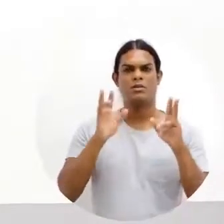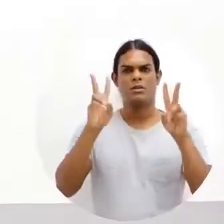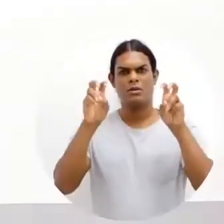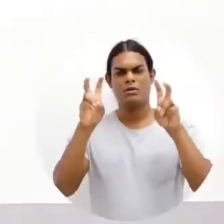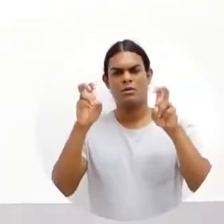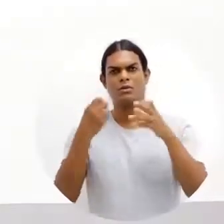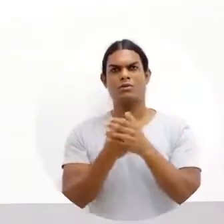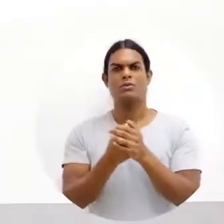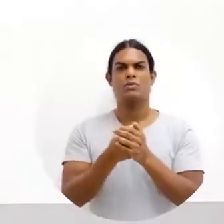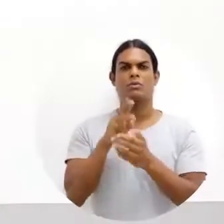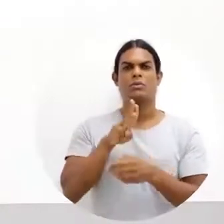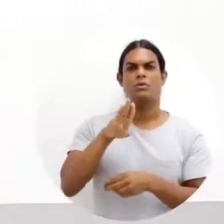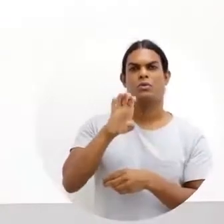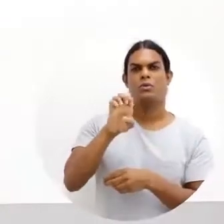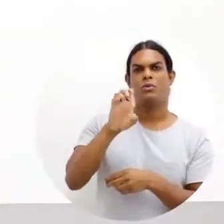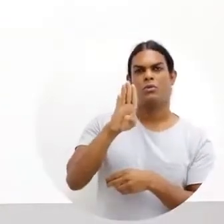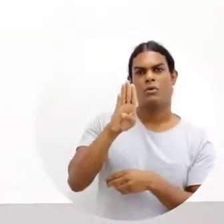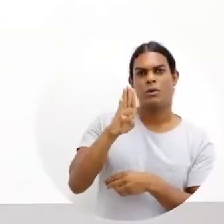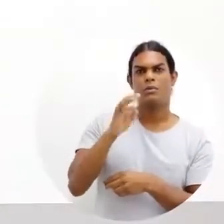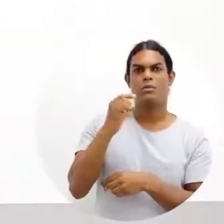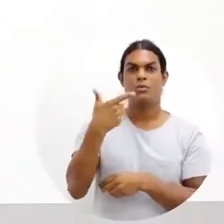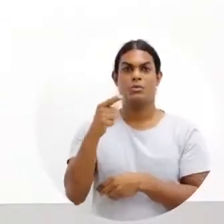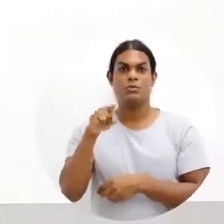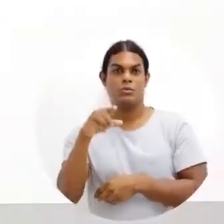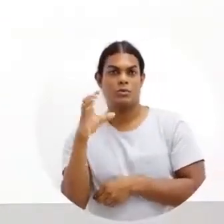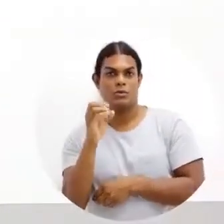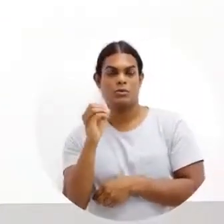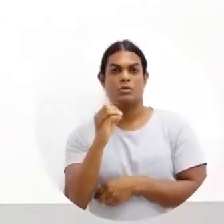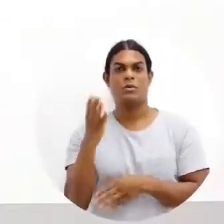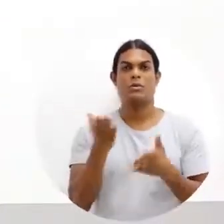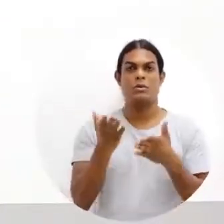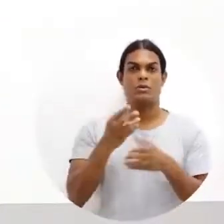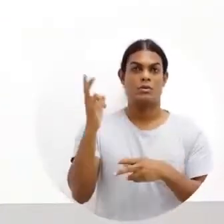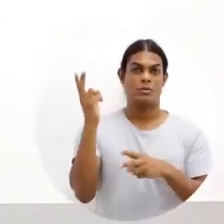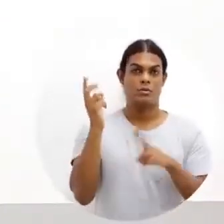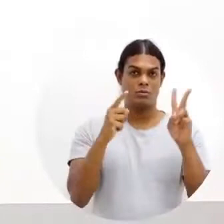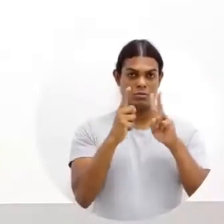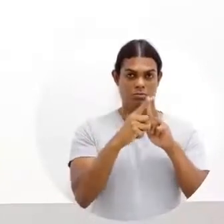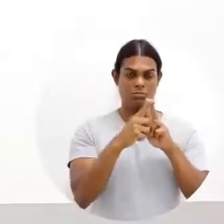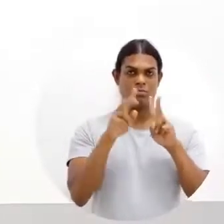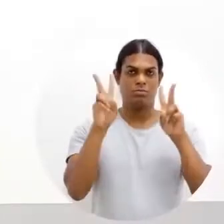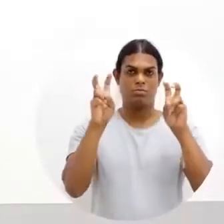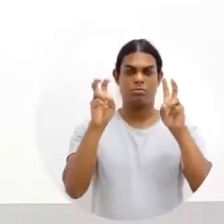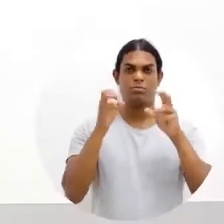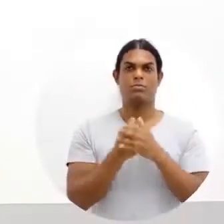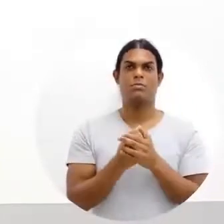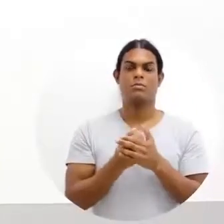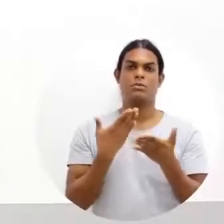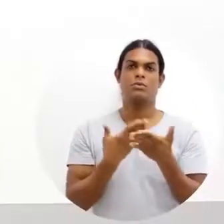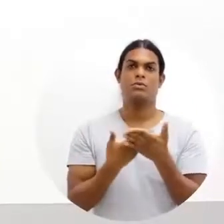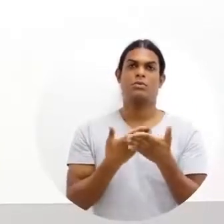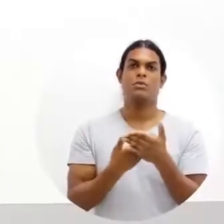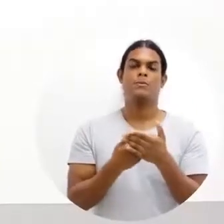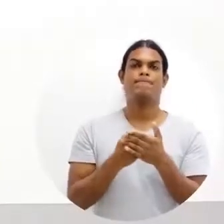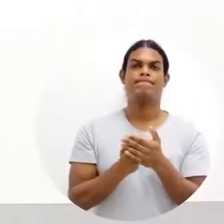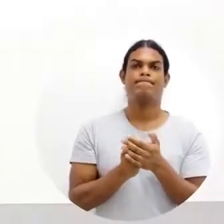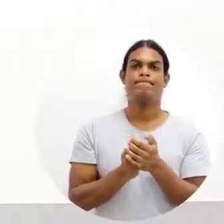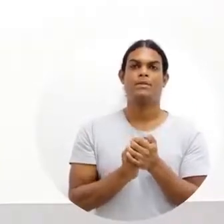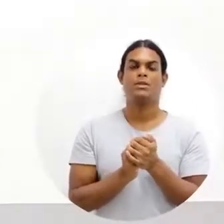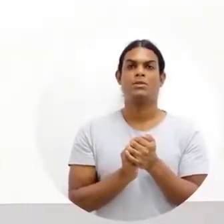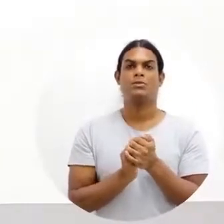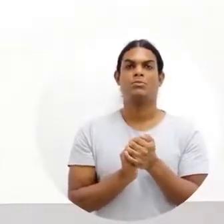o Web 2.0 na primeira competência e agora na segunda competência a gente tratava um pouquinho sobre alguns aplicativos de